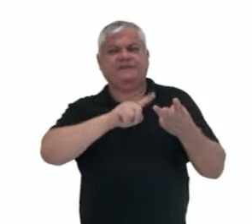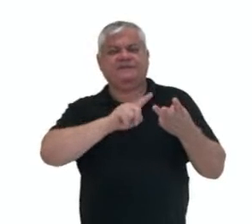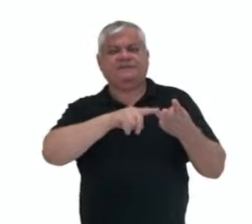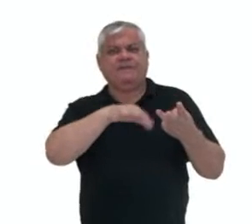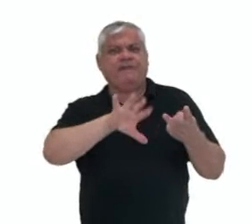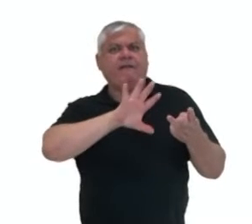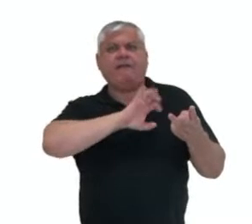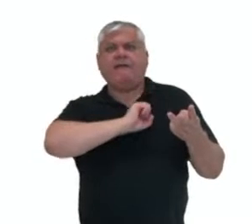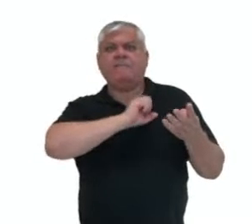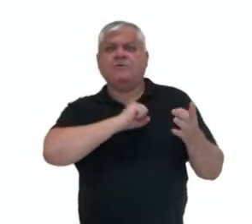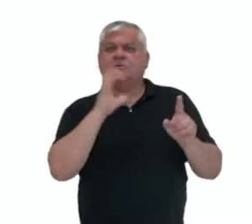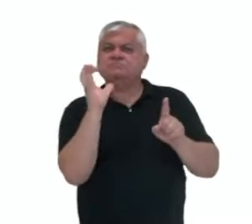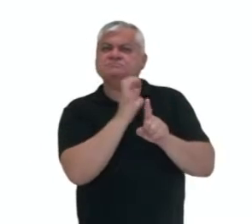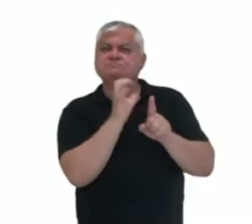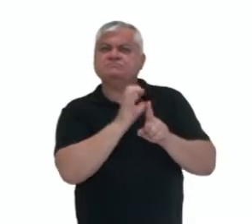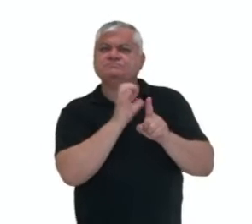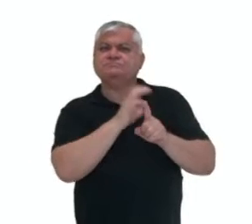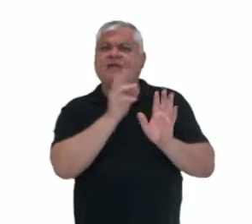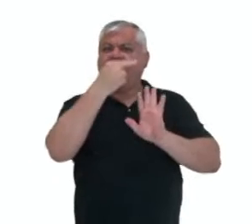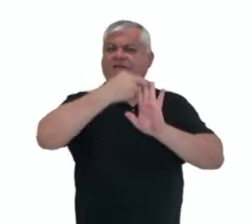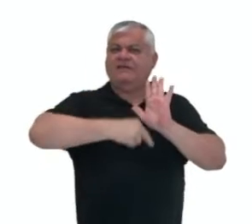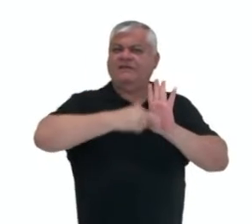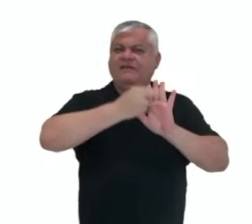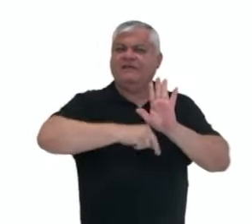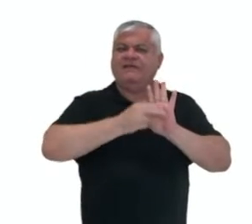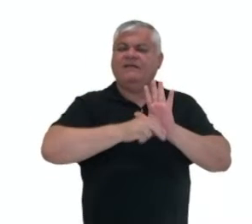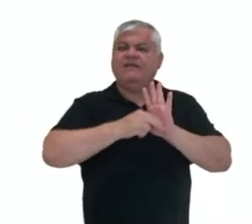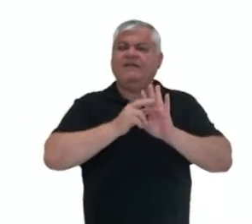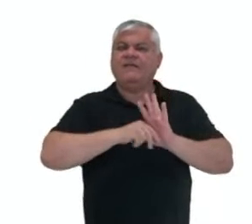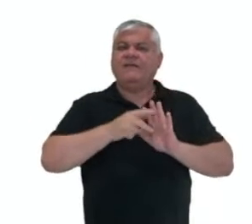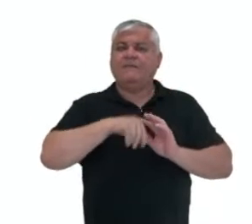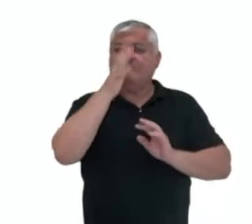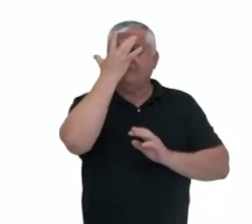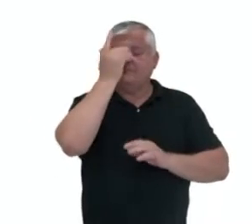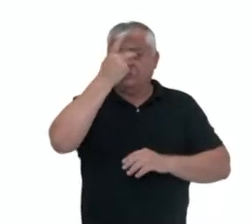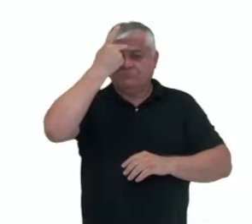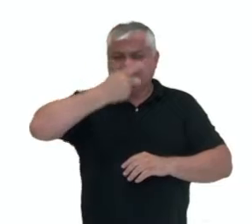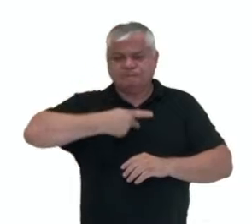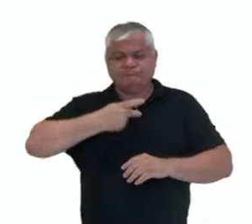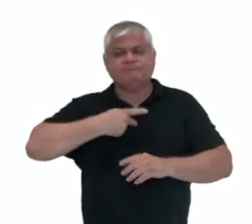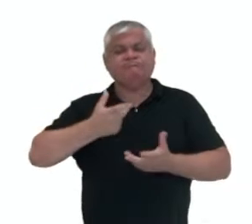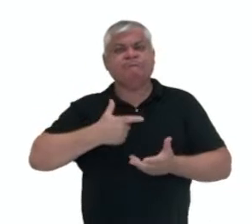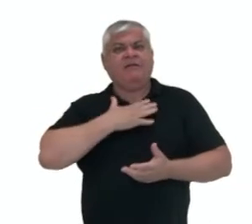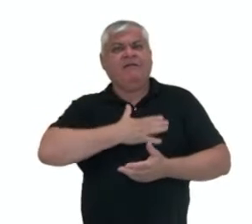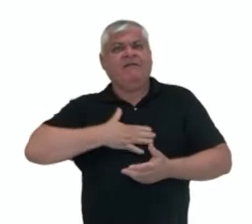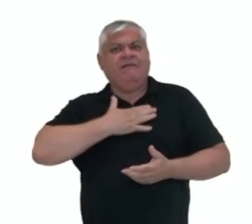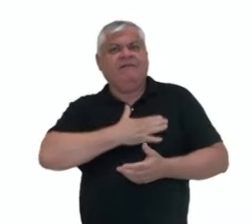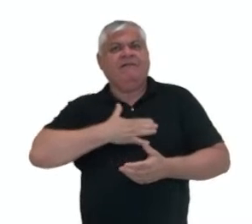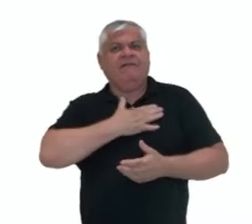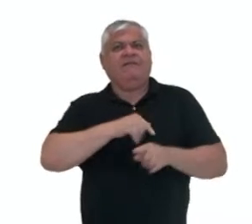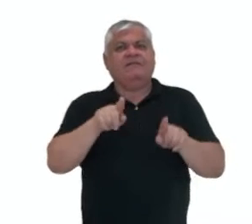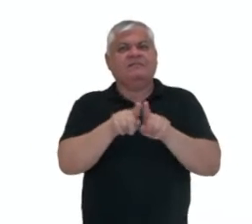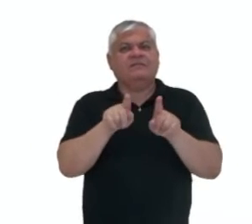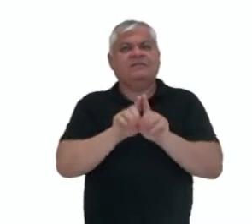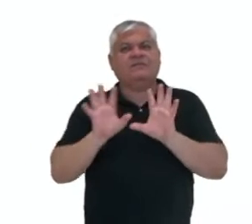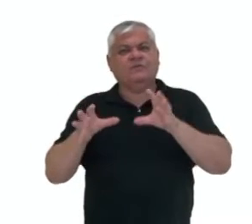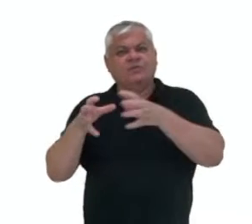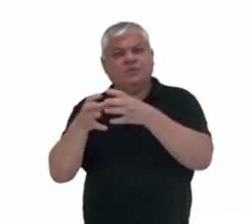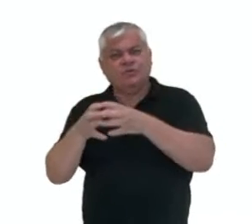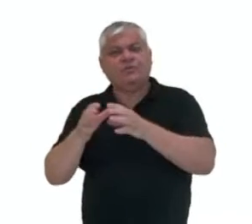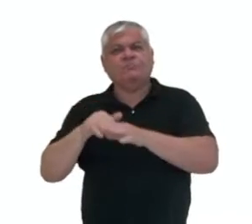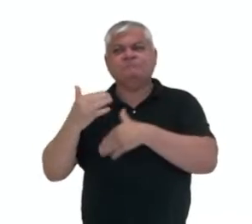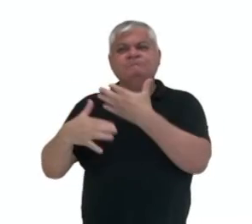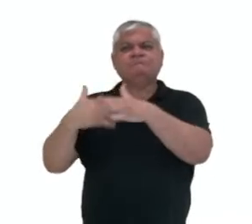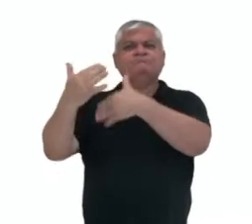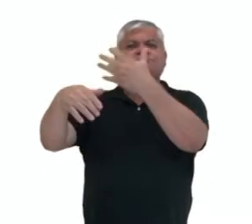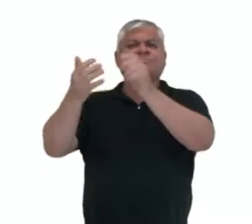eles e estimular sua leitura trazem ganhos individuais do divertimento, à ilustração e aos coletivos,